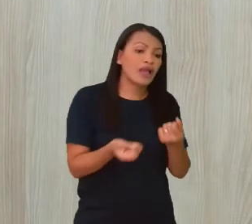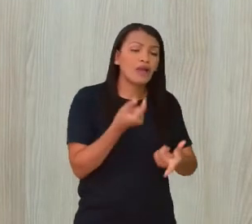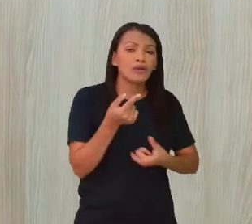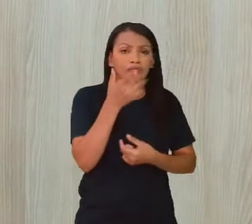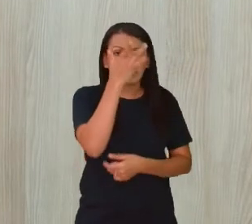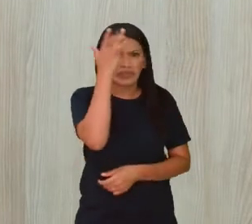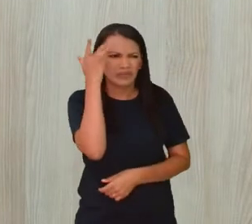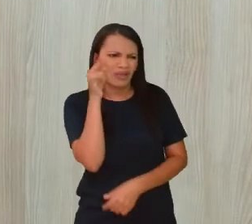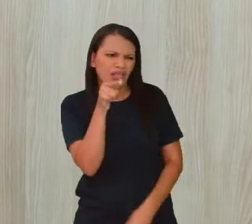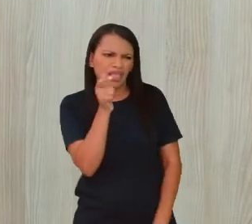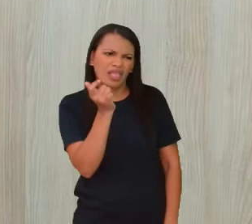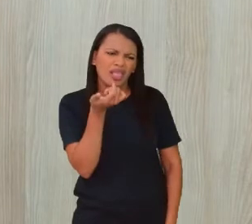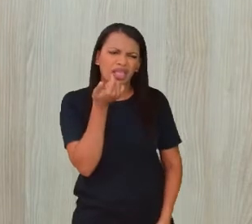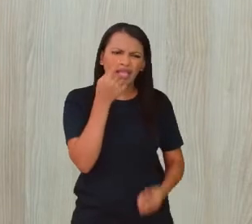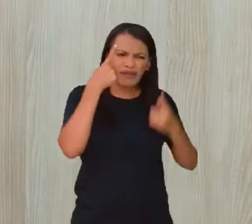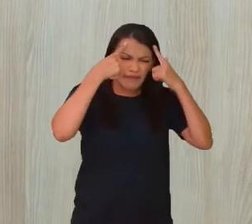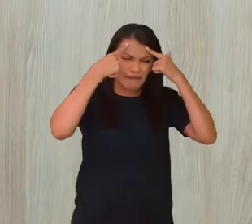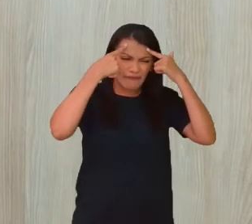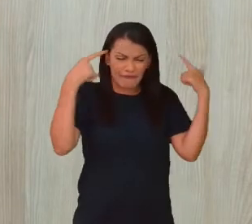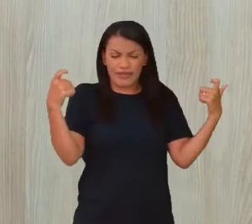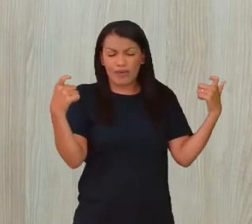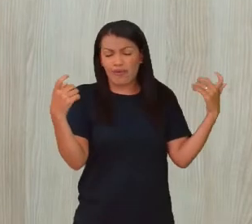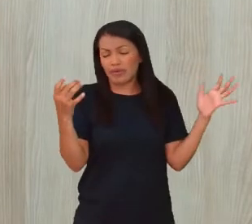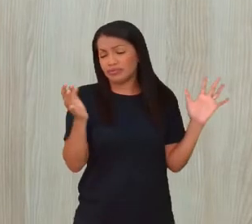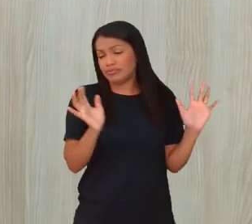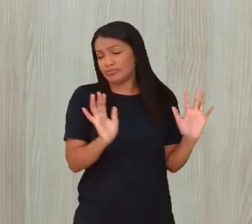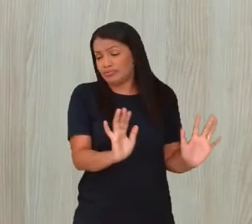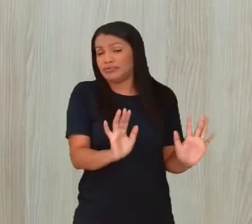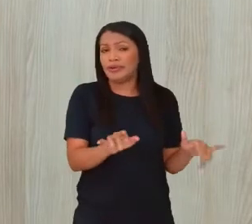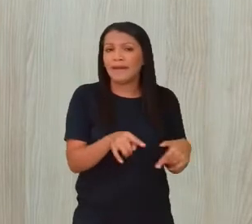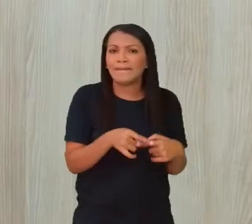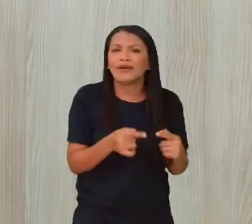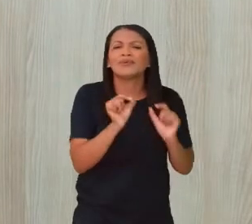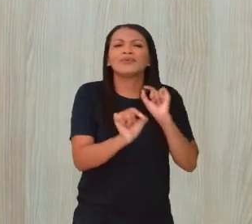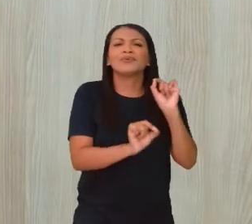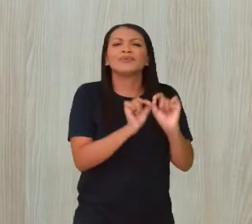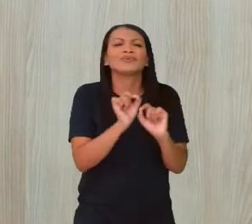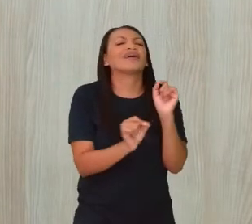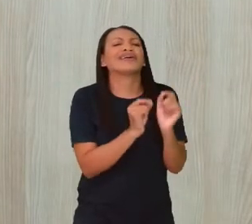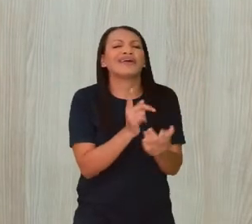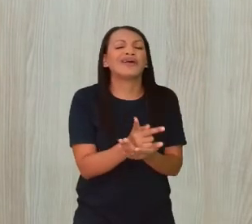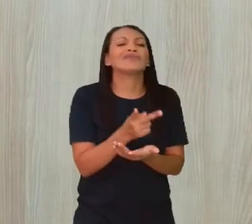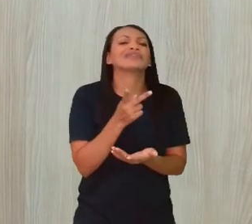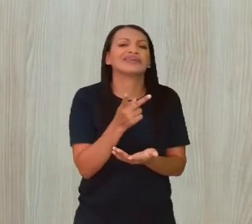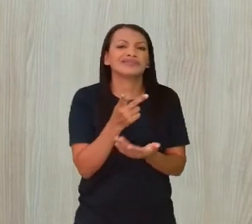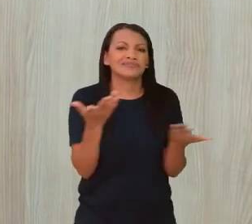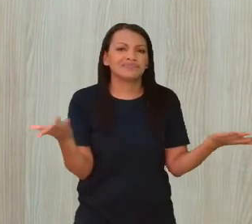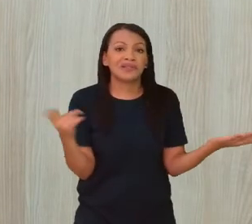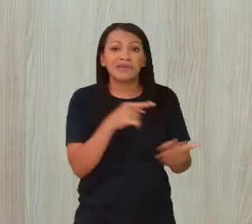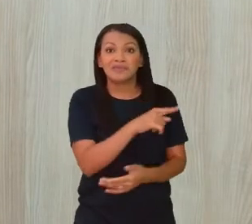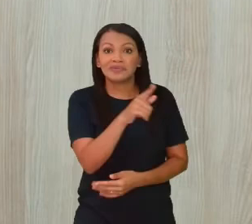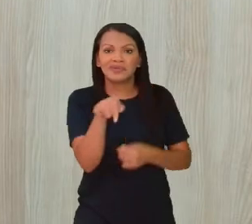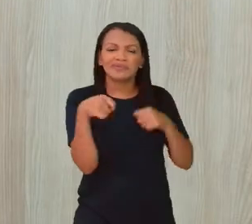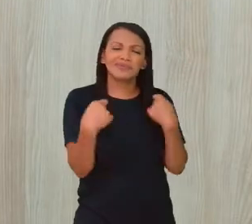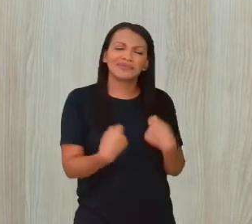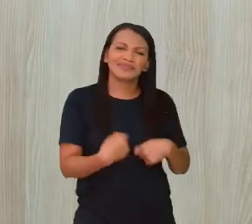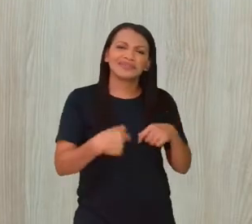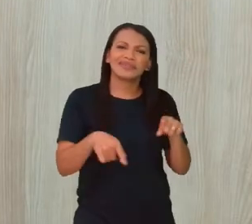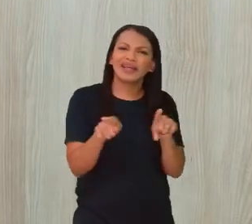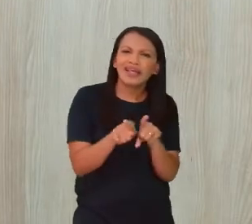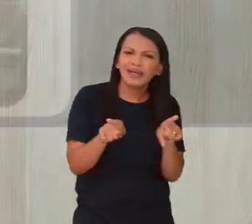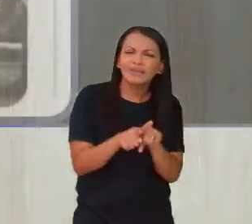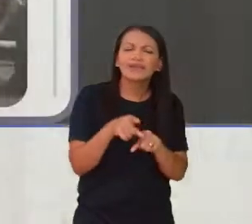esse esporte é muito violento e tudo mais. Mas o que é que acontece? Você precisa também ter